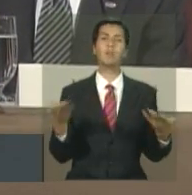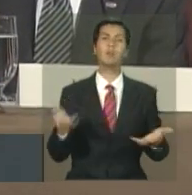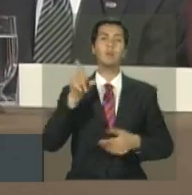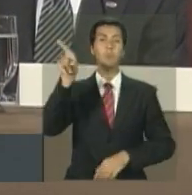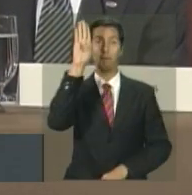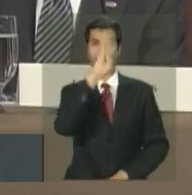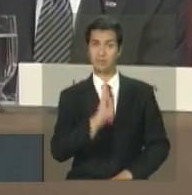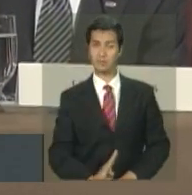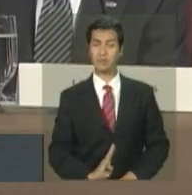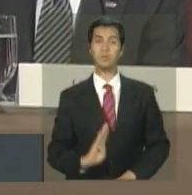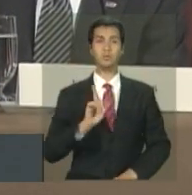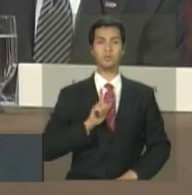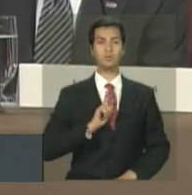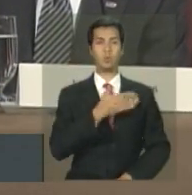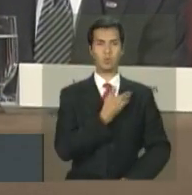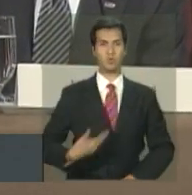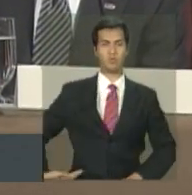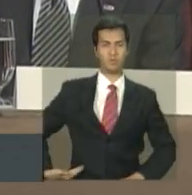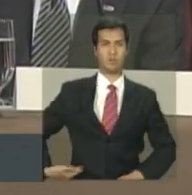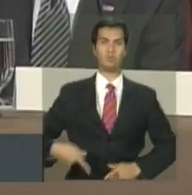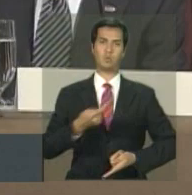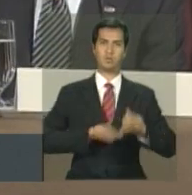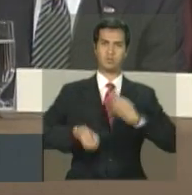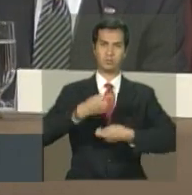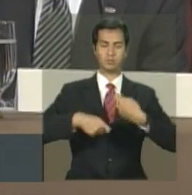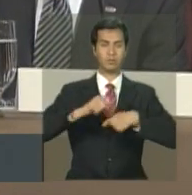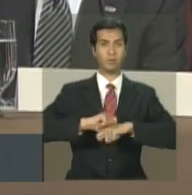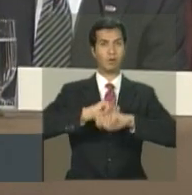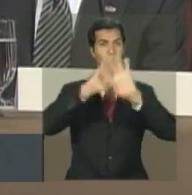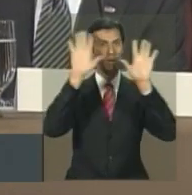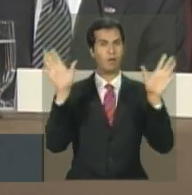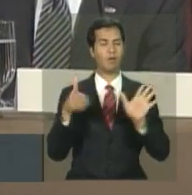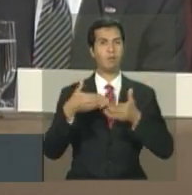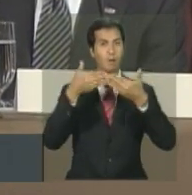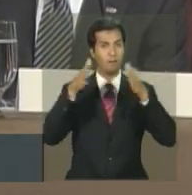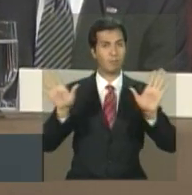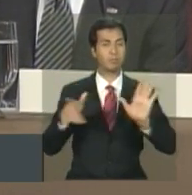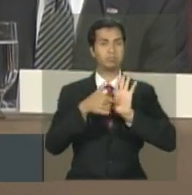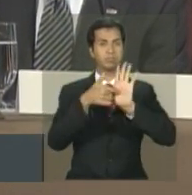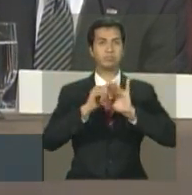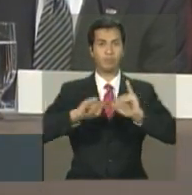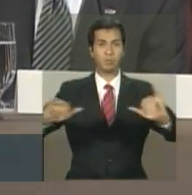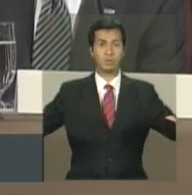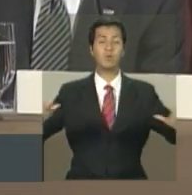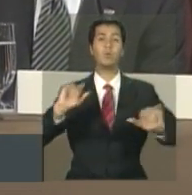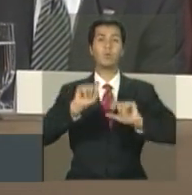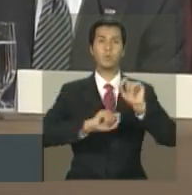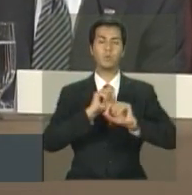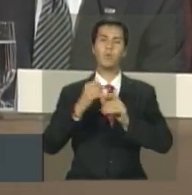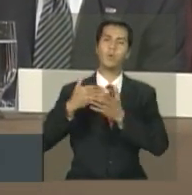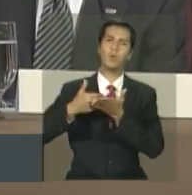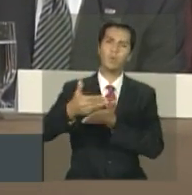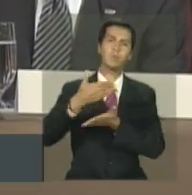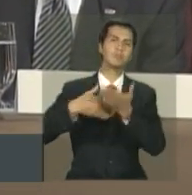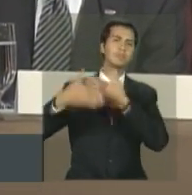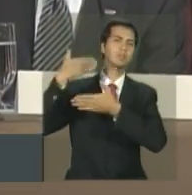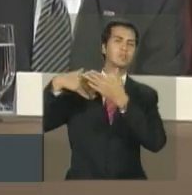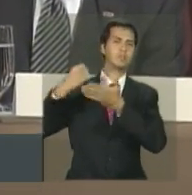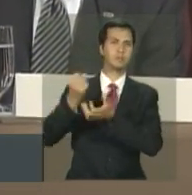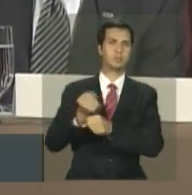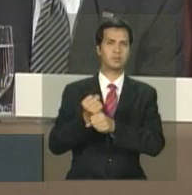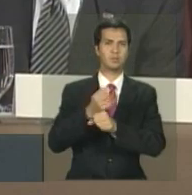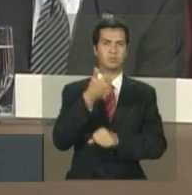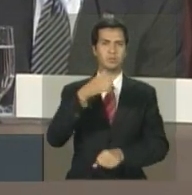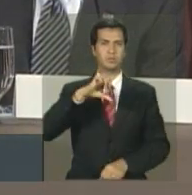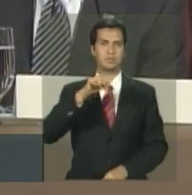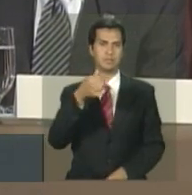no Brasil está associada à redemocratização do país nos anos 70.